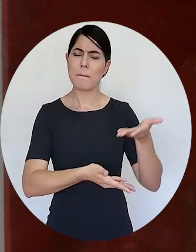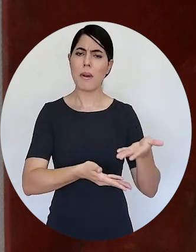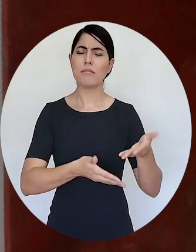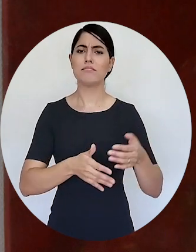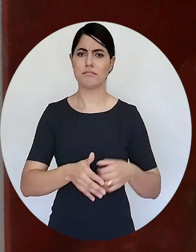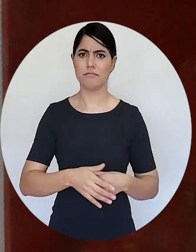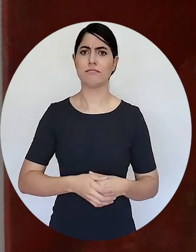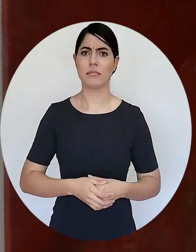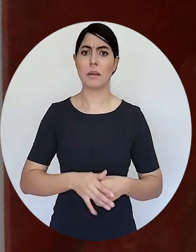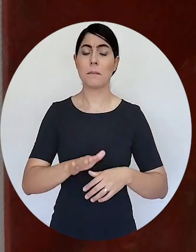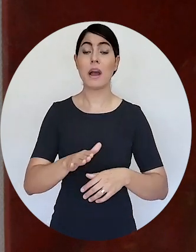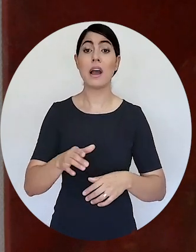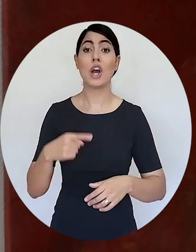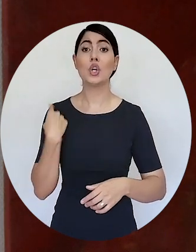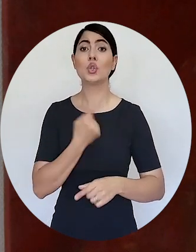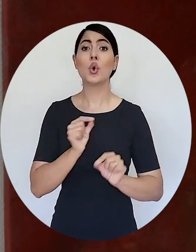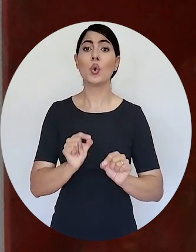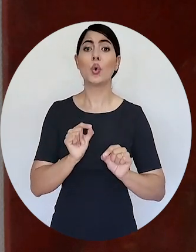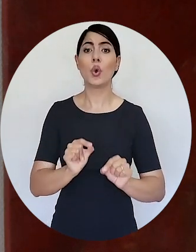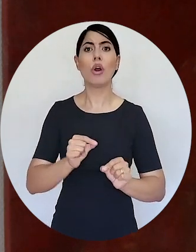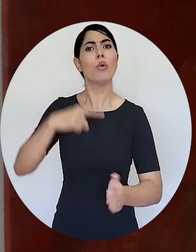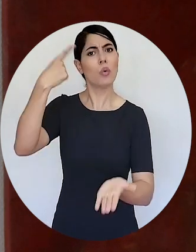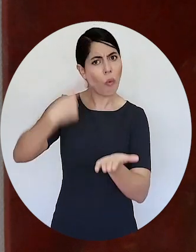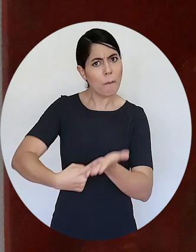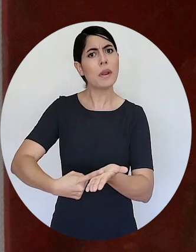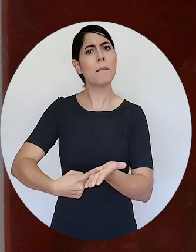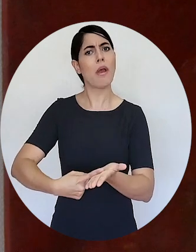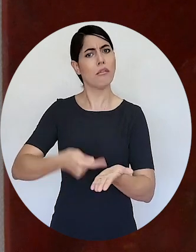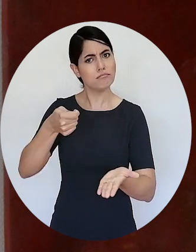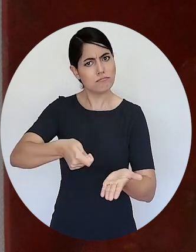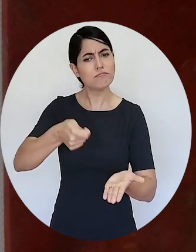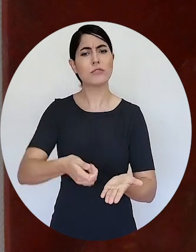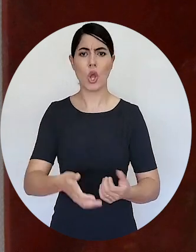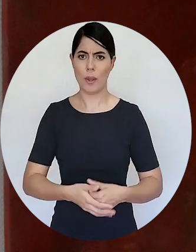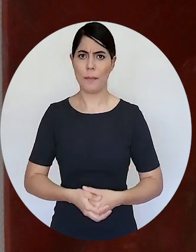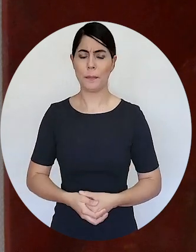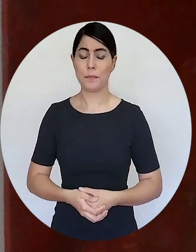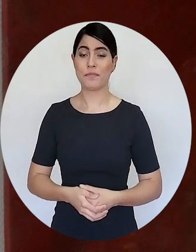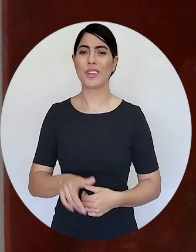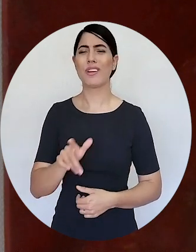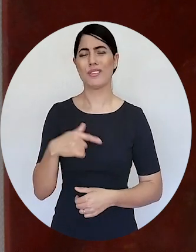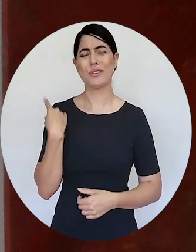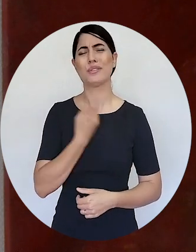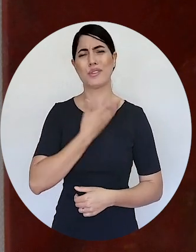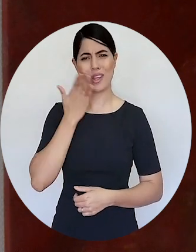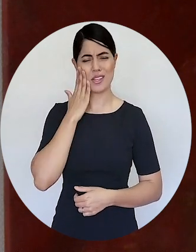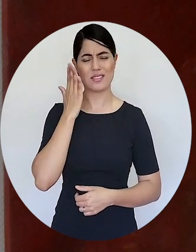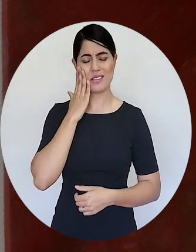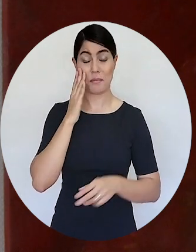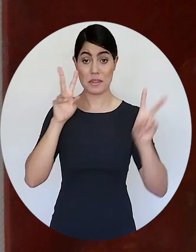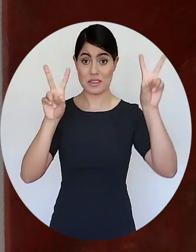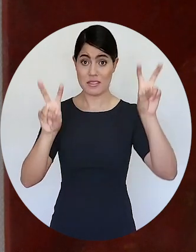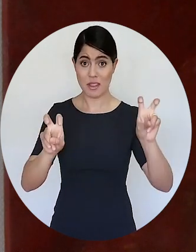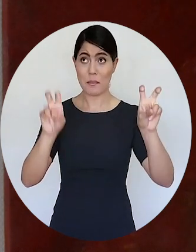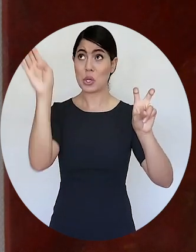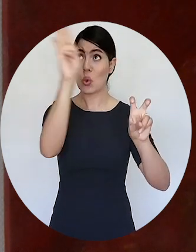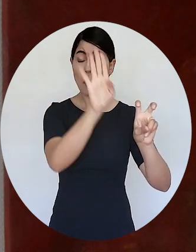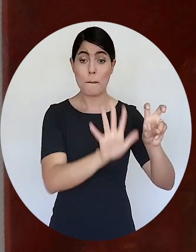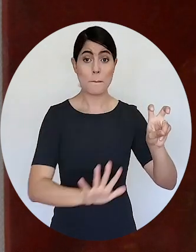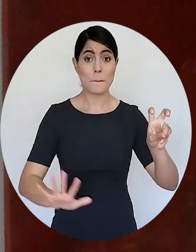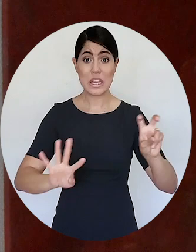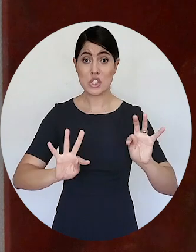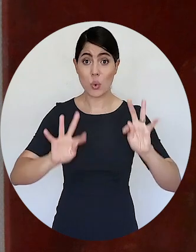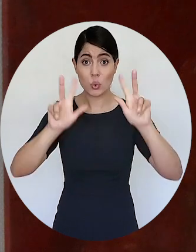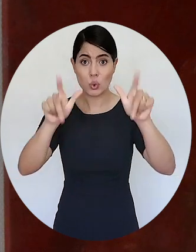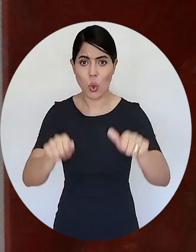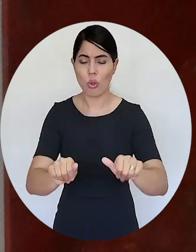e agora o nosso trabalho é fiscalizar, é cobrar cumprimento. Nós sabemos que essa realidade não é